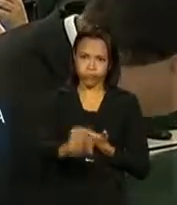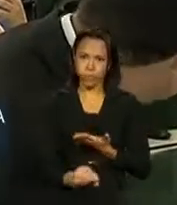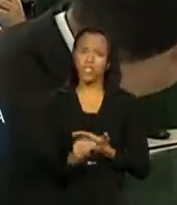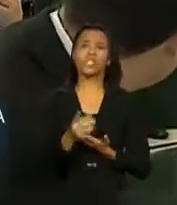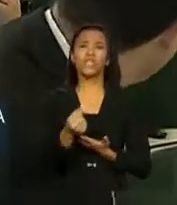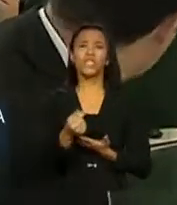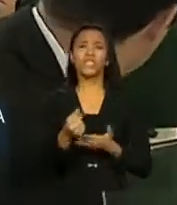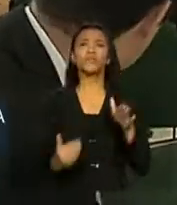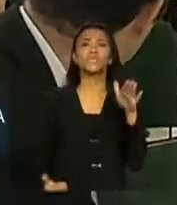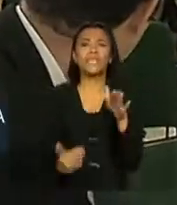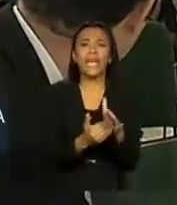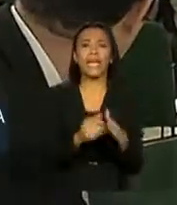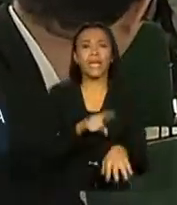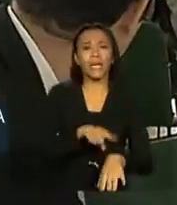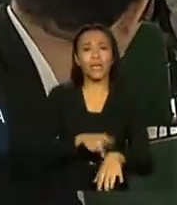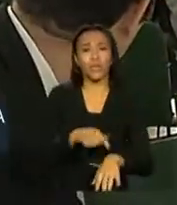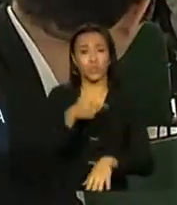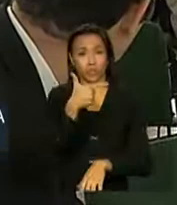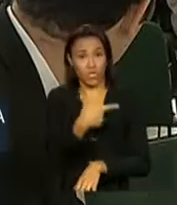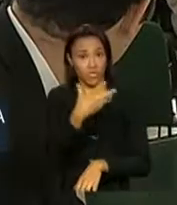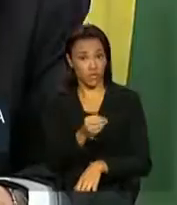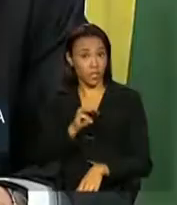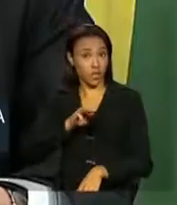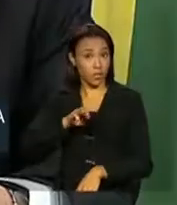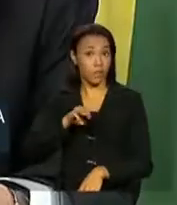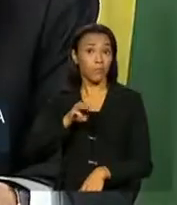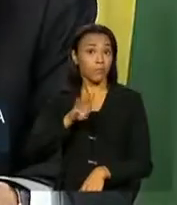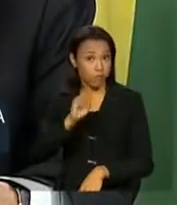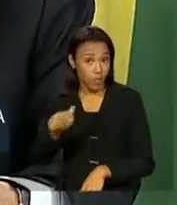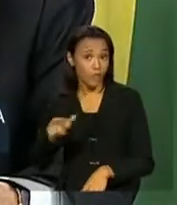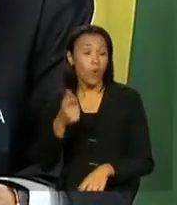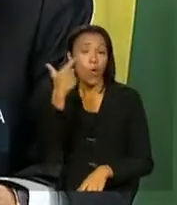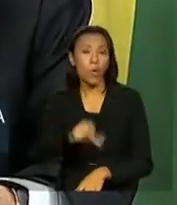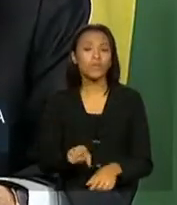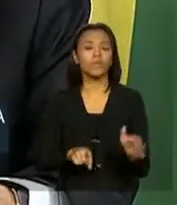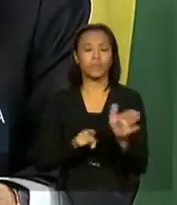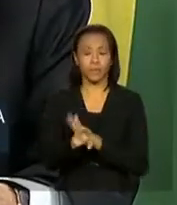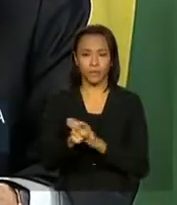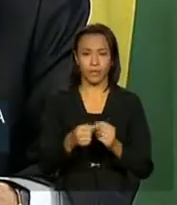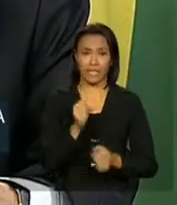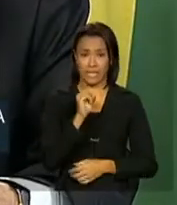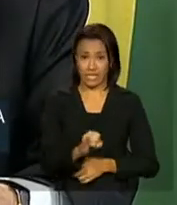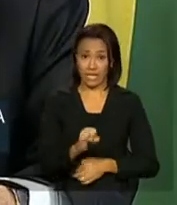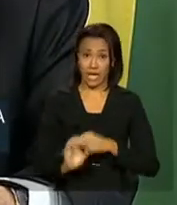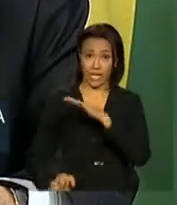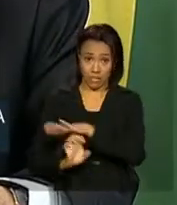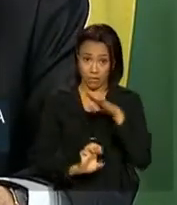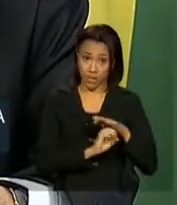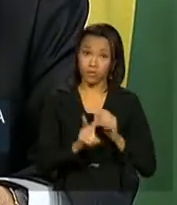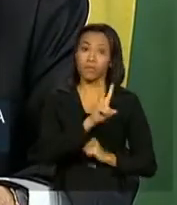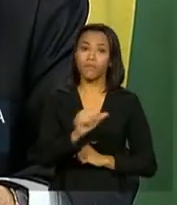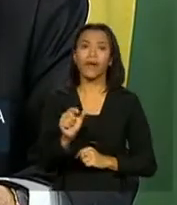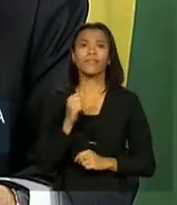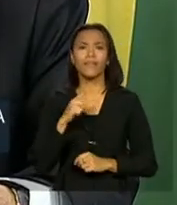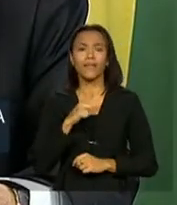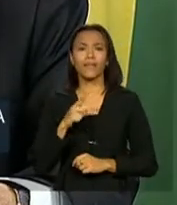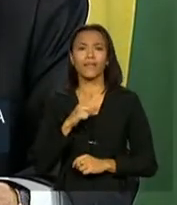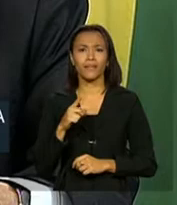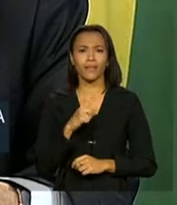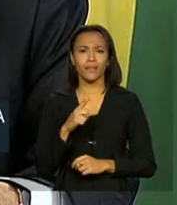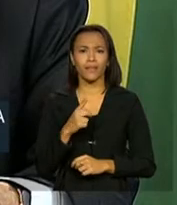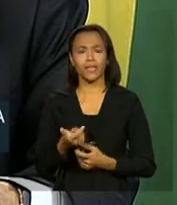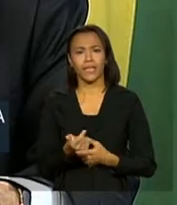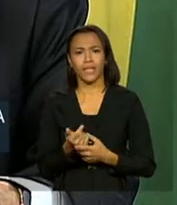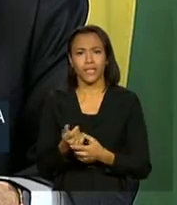um prazo? São esses 20 bilhões de reais? Outra pergunta, se as empresas vão ter que cortar margem